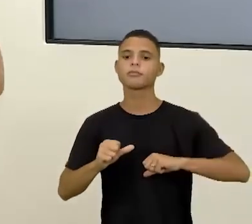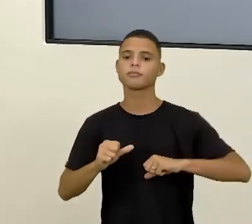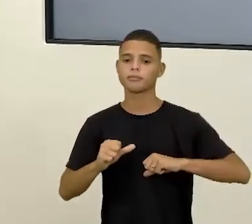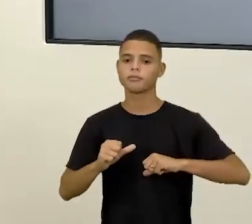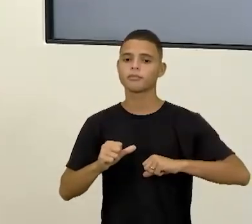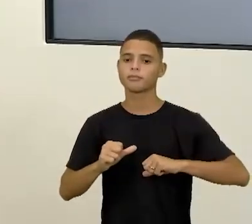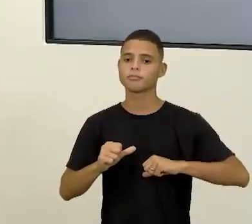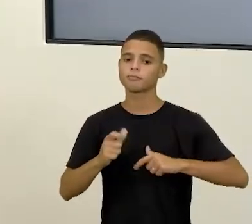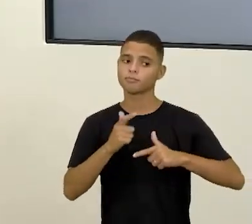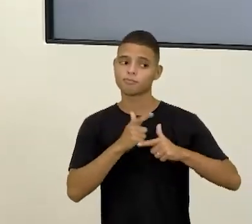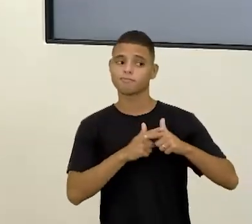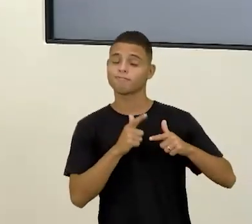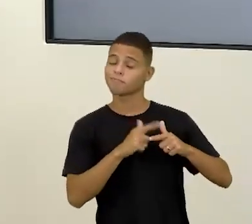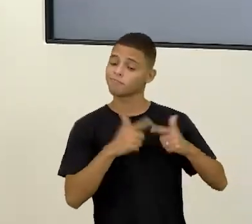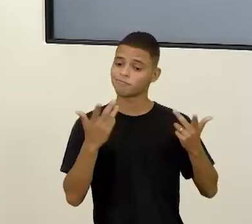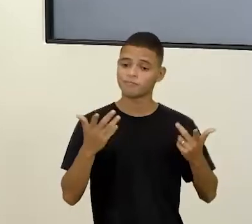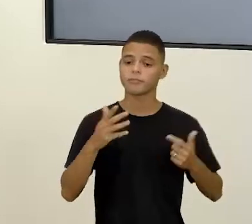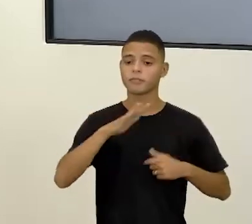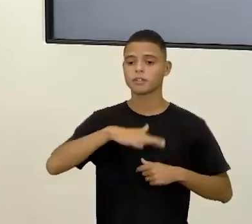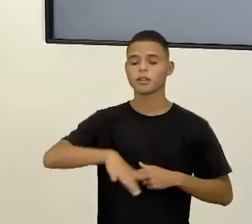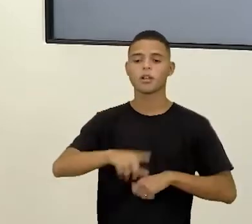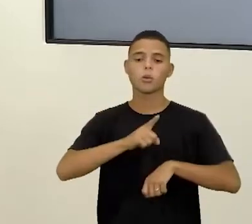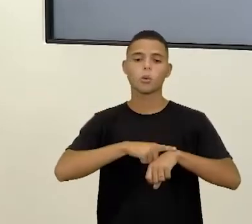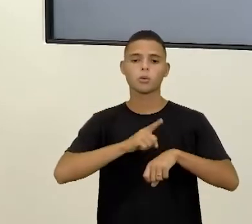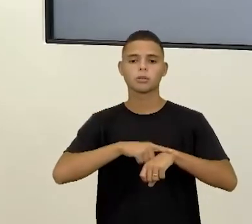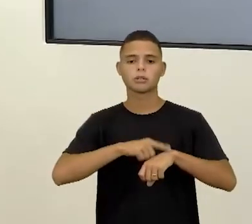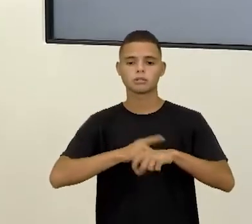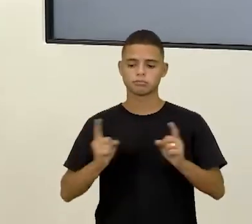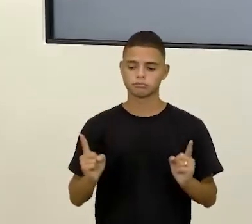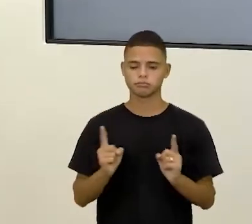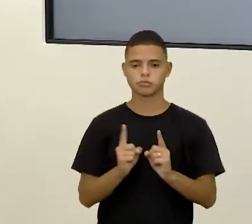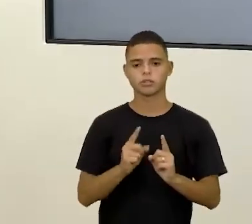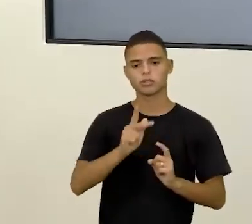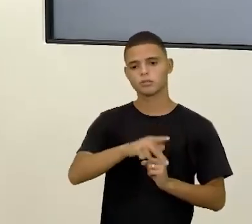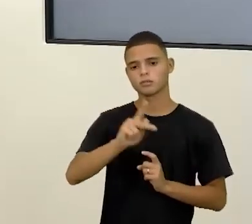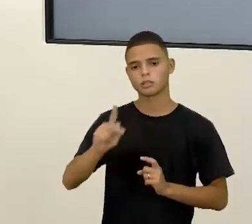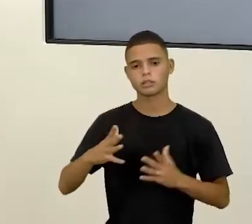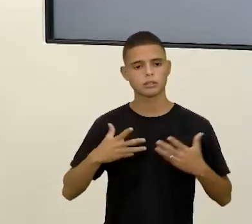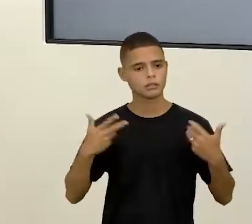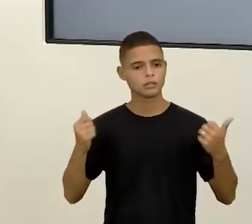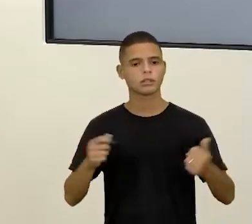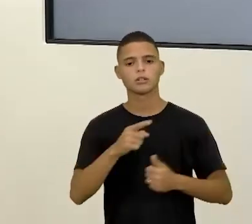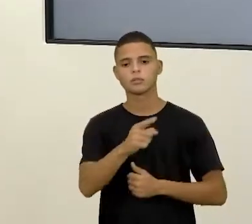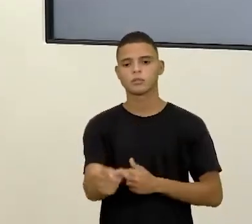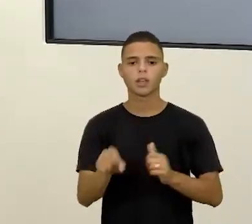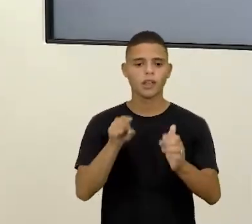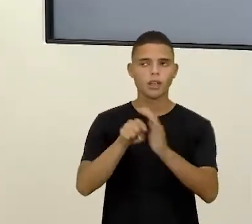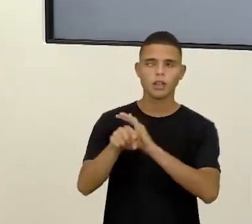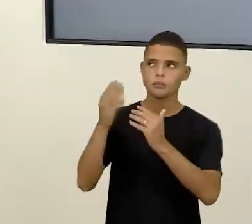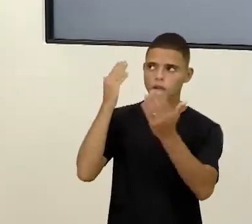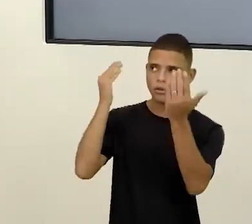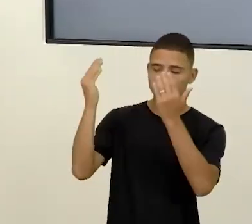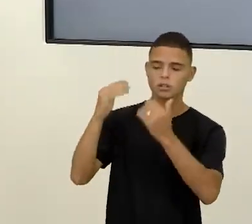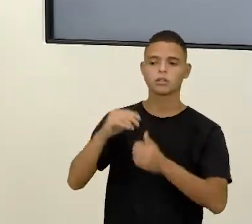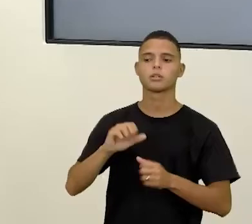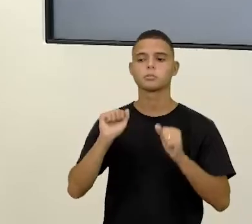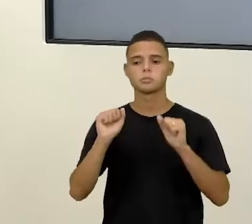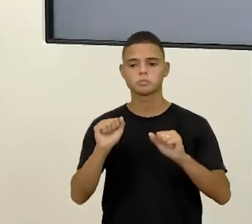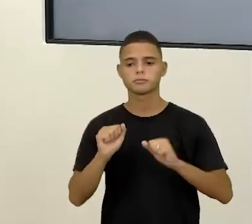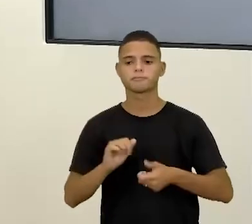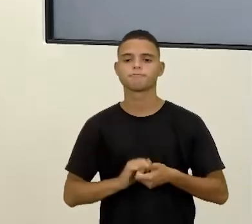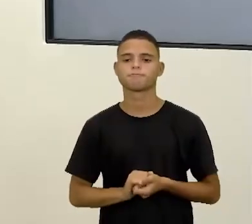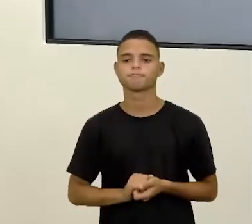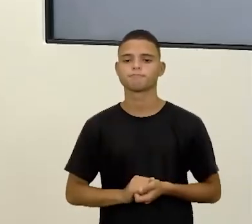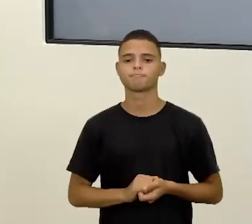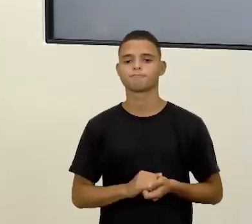um problema, entre aspas. É um tempo muito curto, então, seus professores são incríveis. Tirem suas dúvidas com eles, né? Se aprofundem aí, que